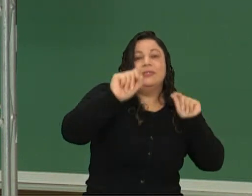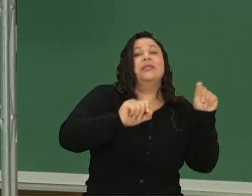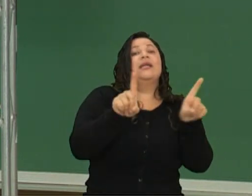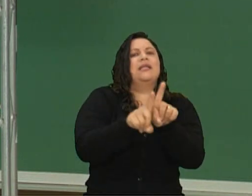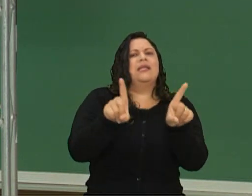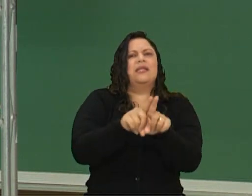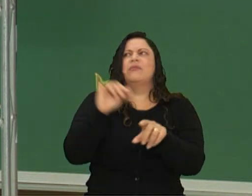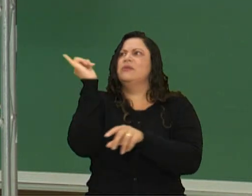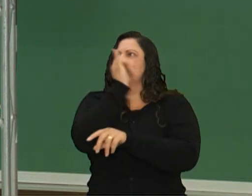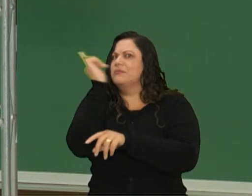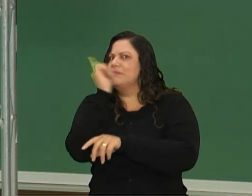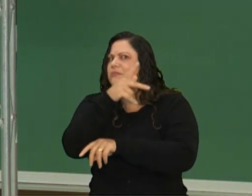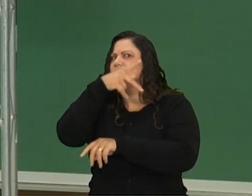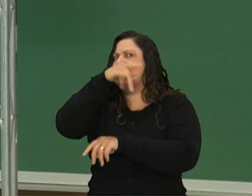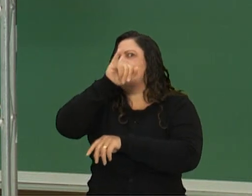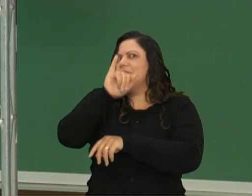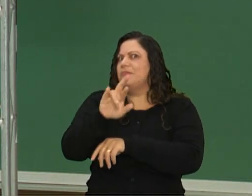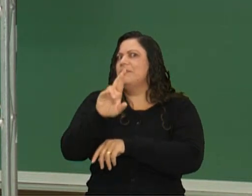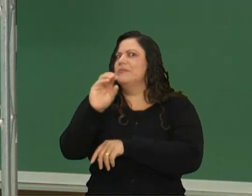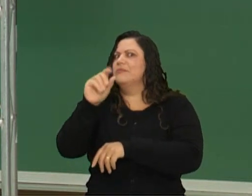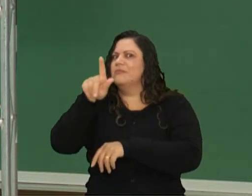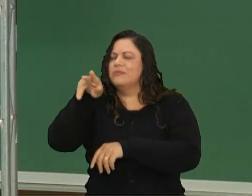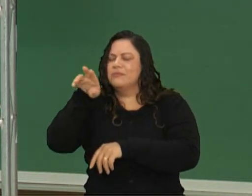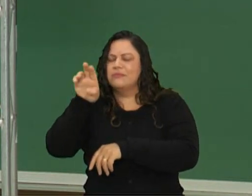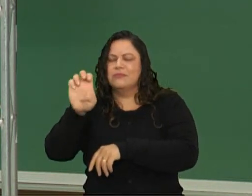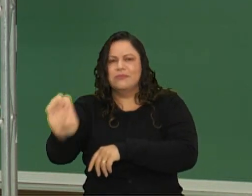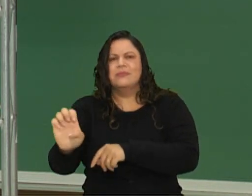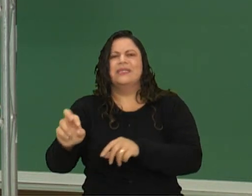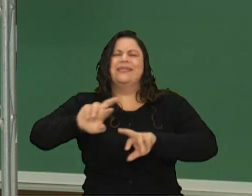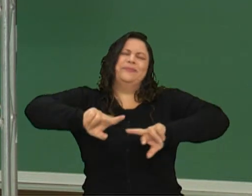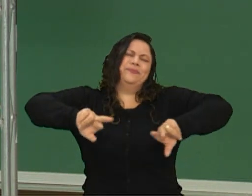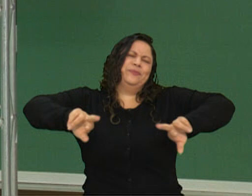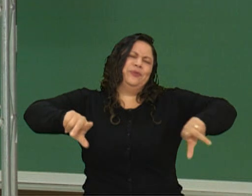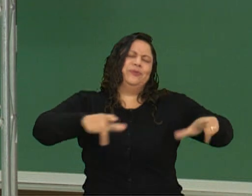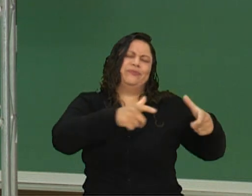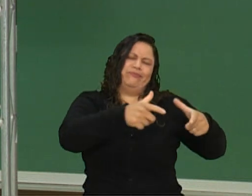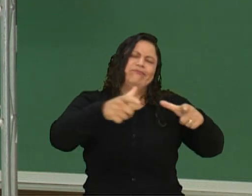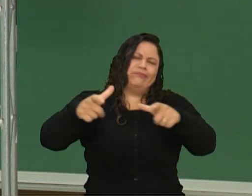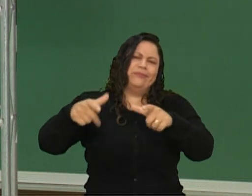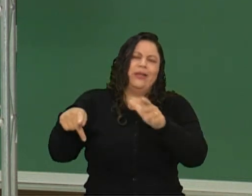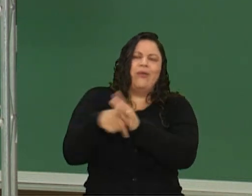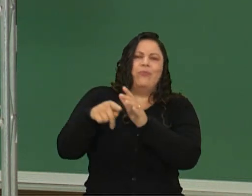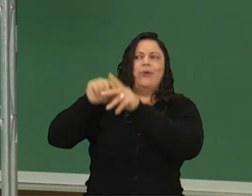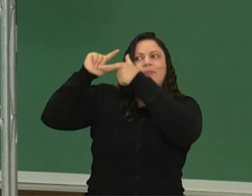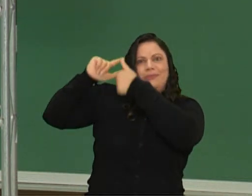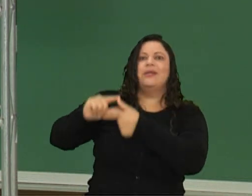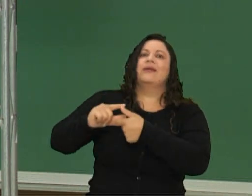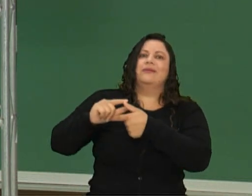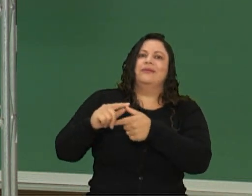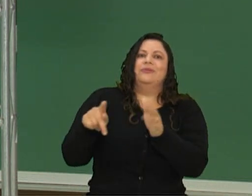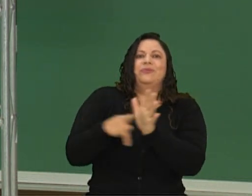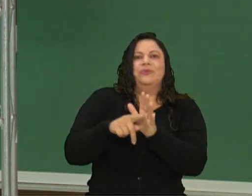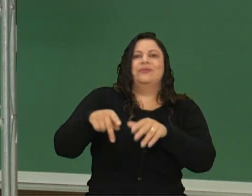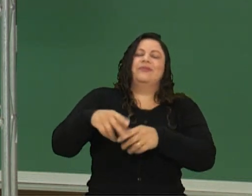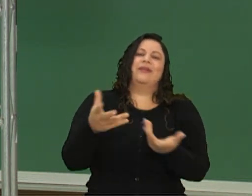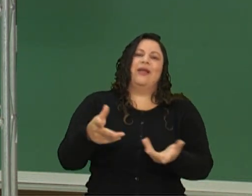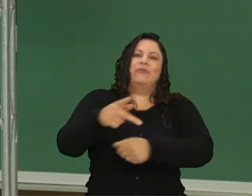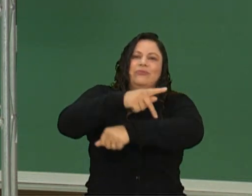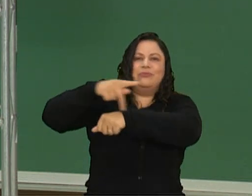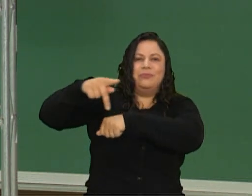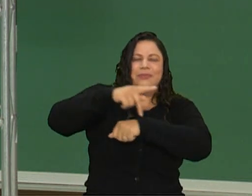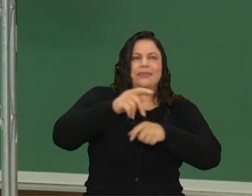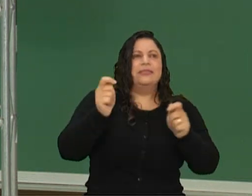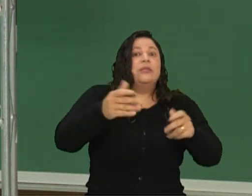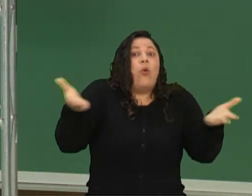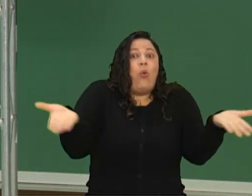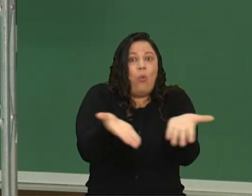batata e queijo. Nós temos muitos pratos típicos do Paraná, mas hoje nós tratamos do pinhão como